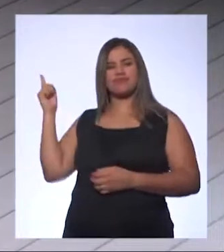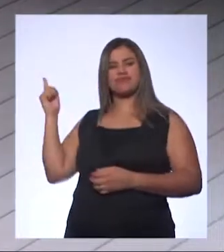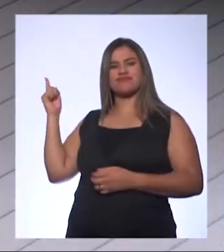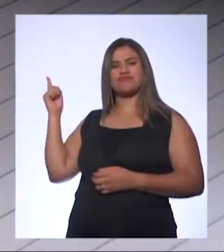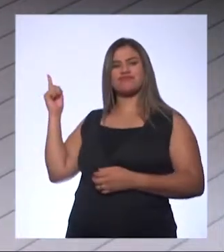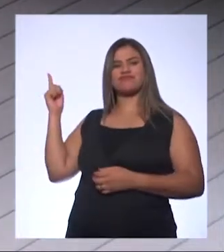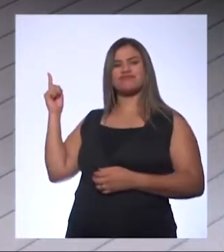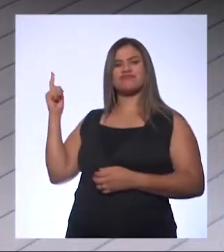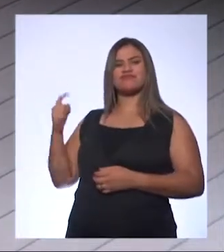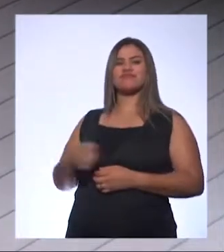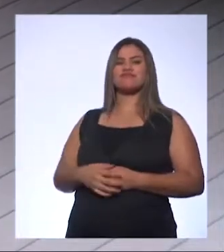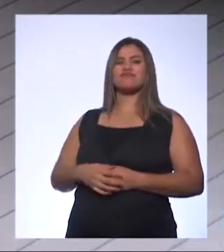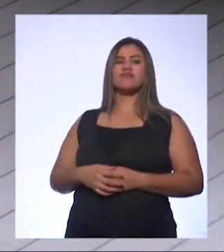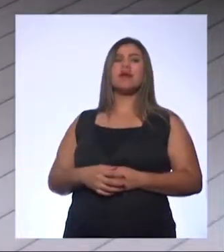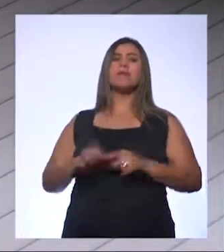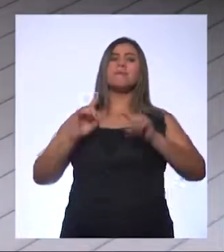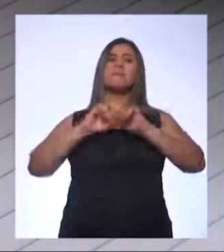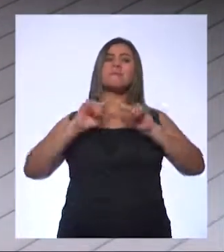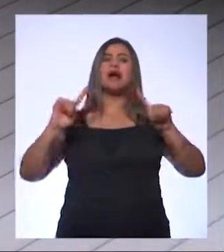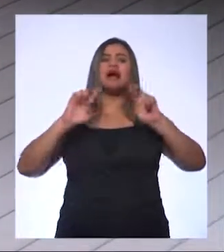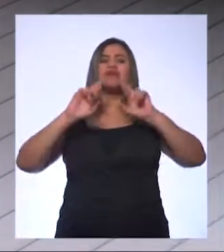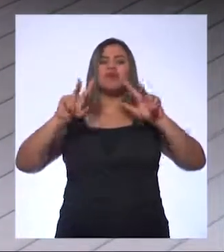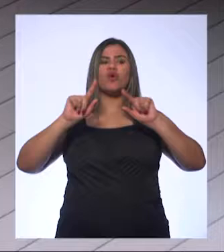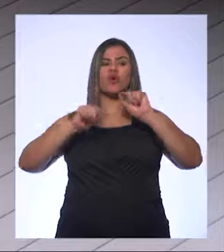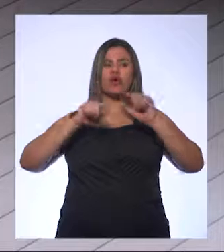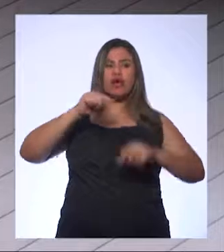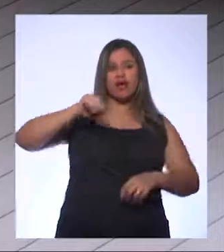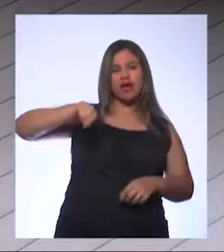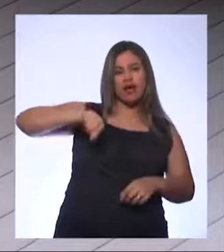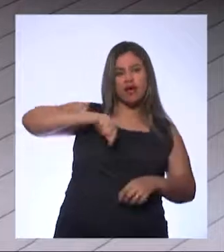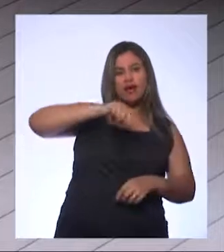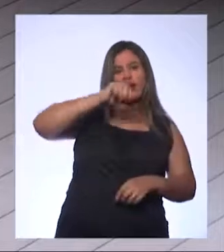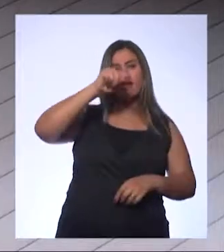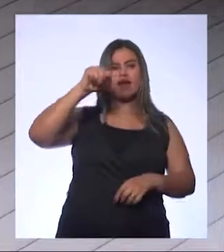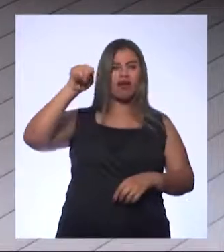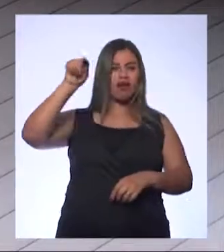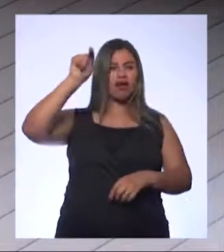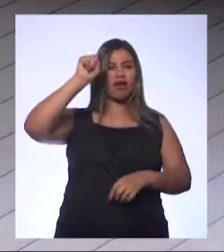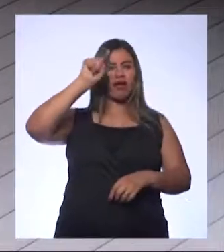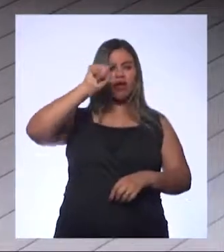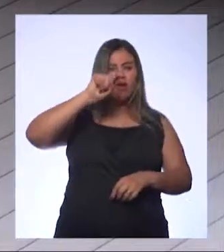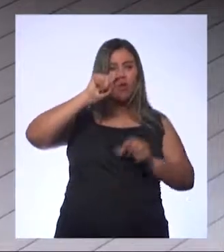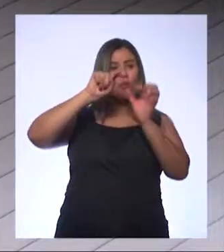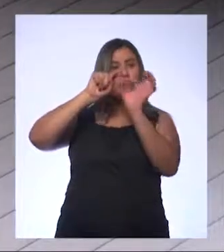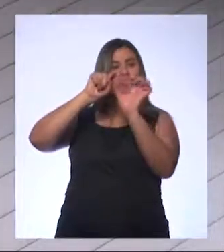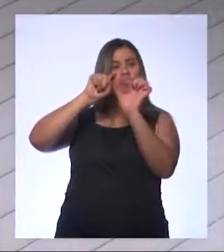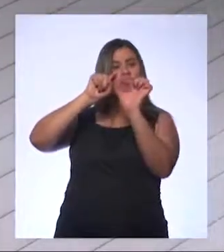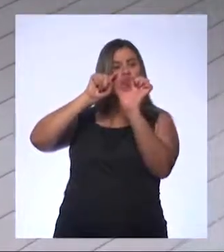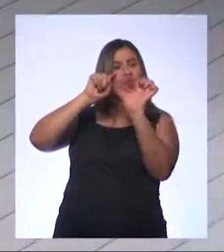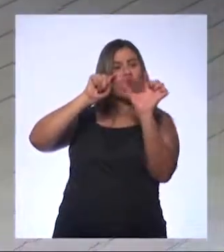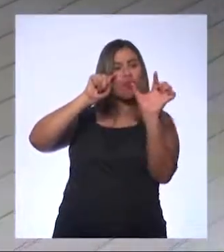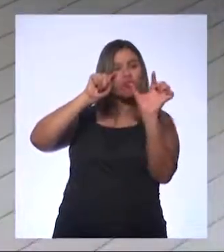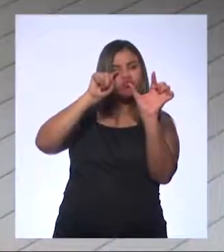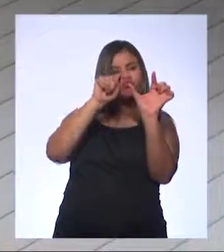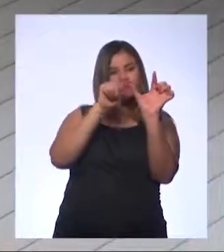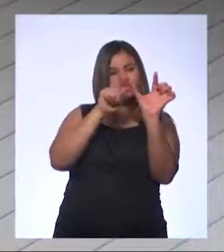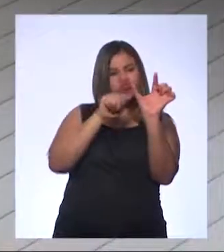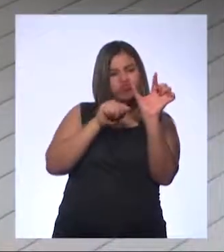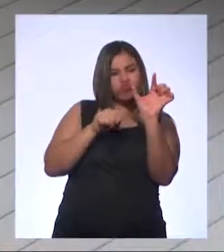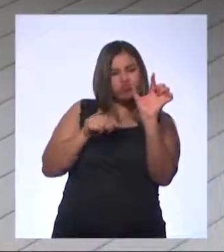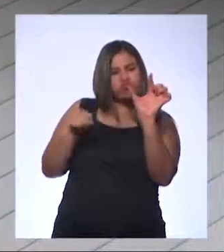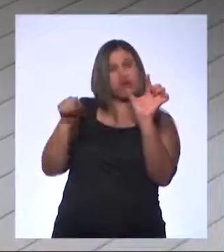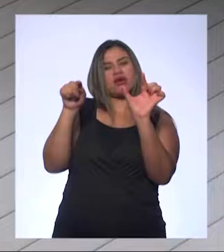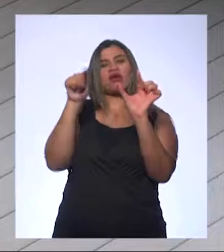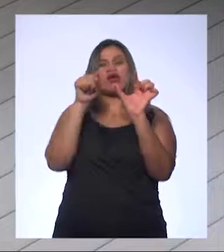A única diferença é que quando subir, você vai fazer um traço fino e quando descer, você vai fazer um traço grosso, o que vai